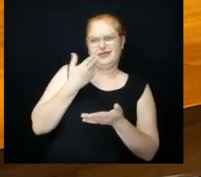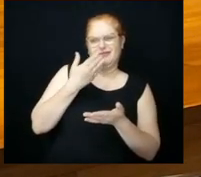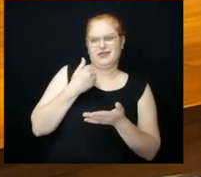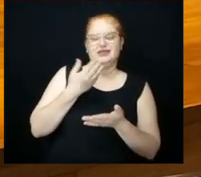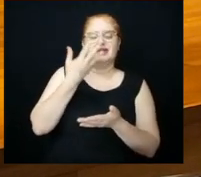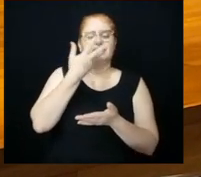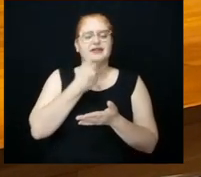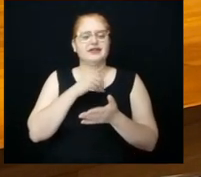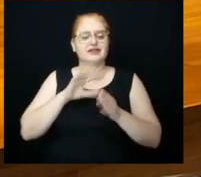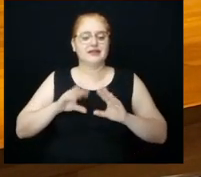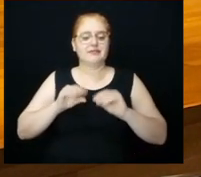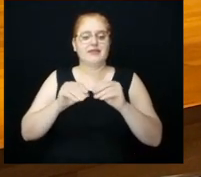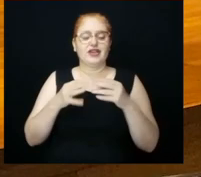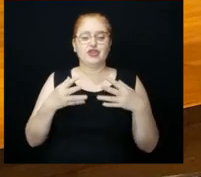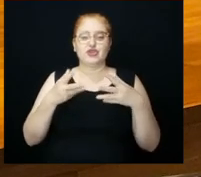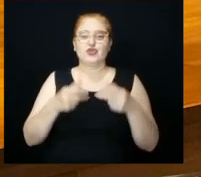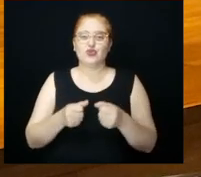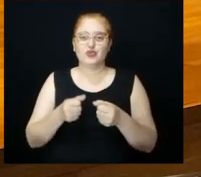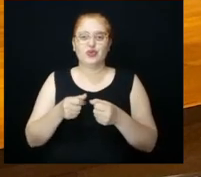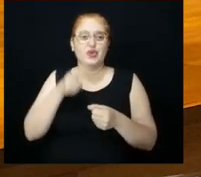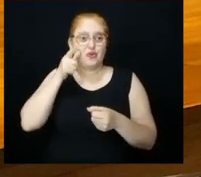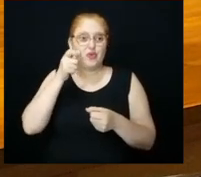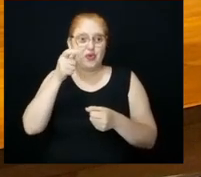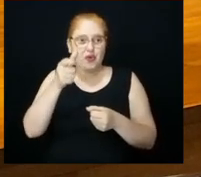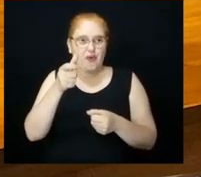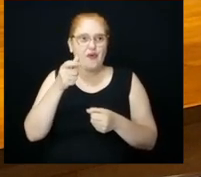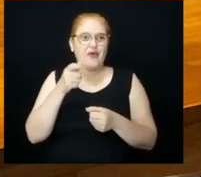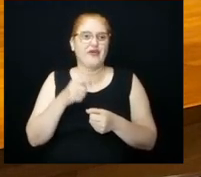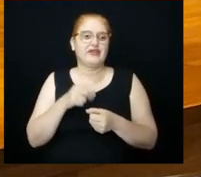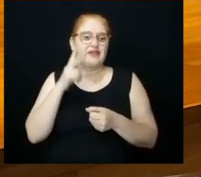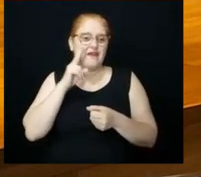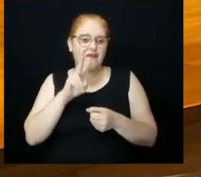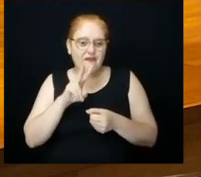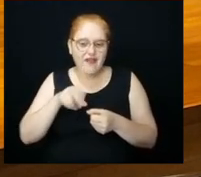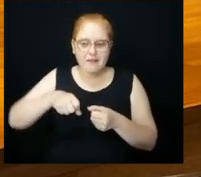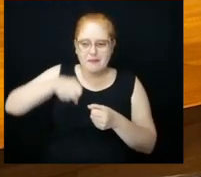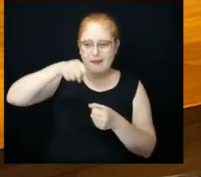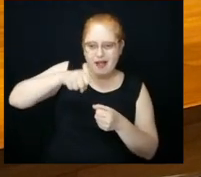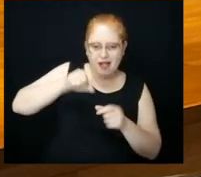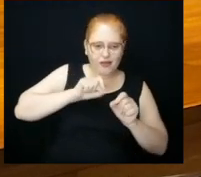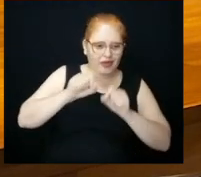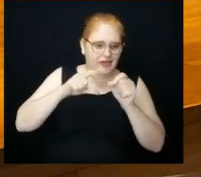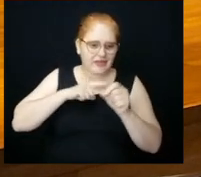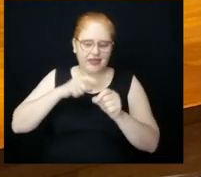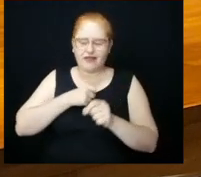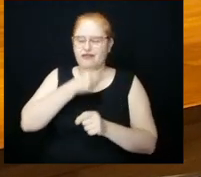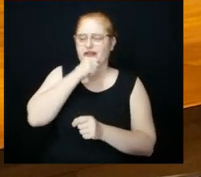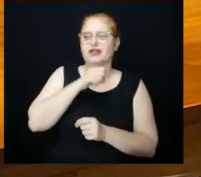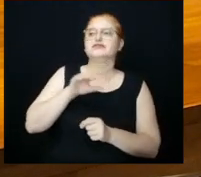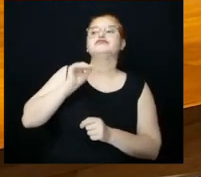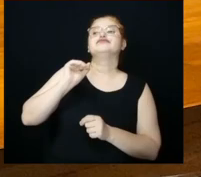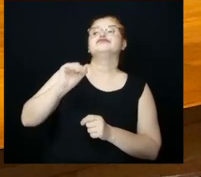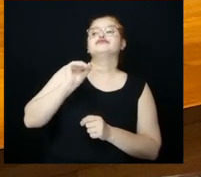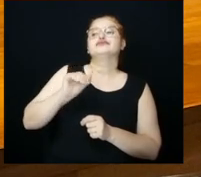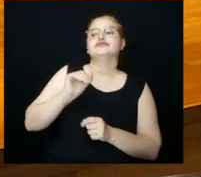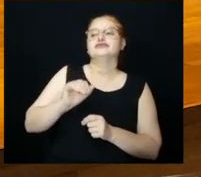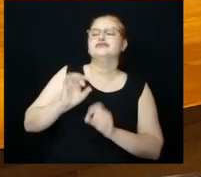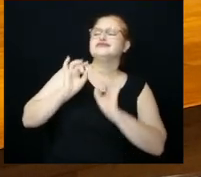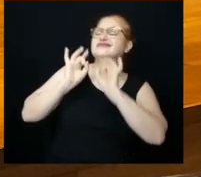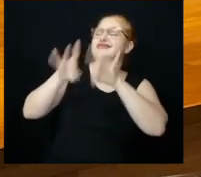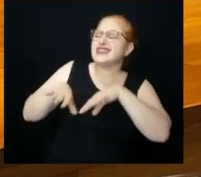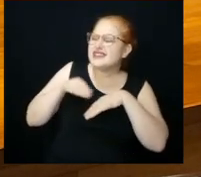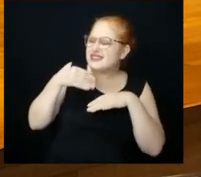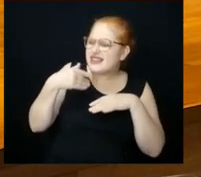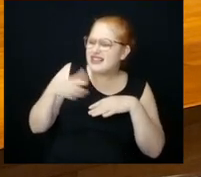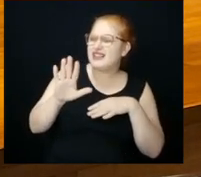miúdo remexe no resto. As mãos curiosas viajam pelos cantos da mala. O velho chama a atenção. Ele que deixasse tudo como